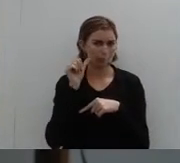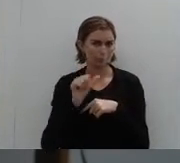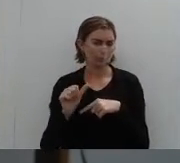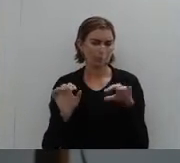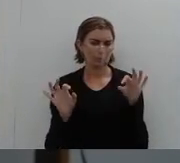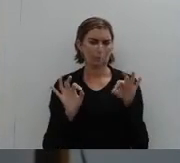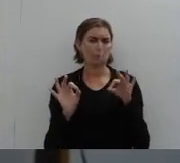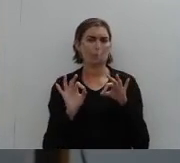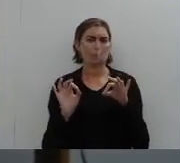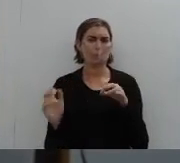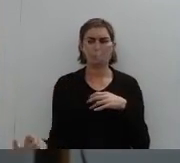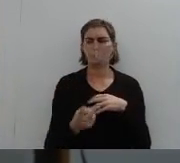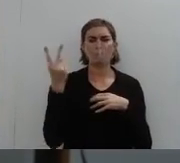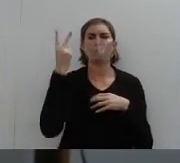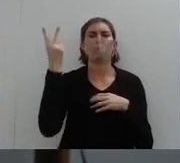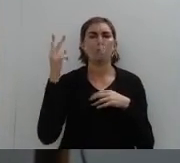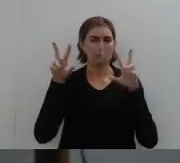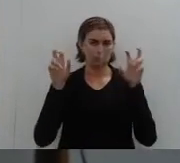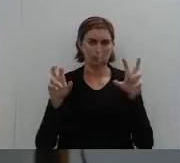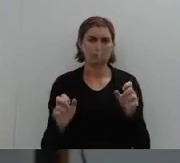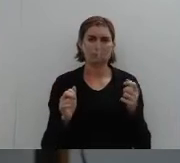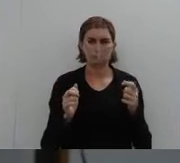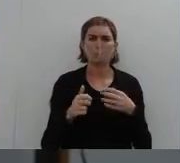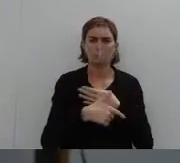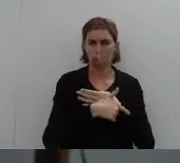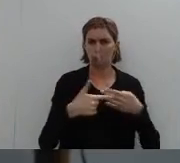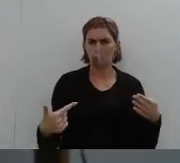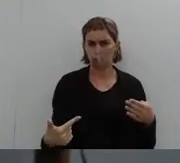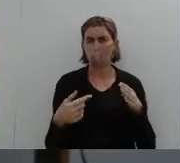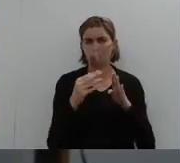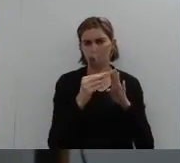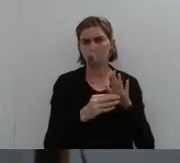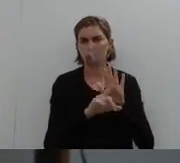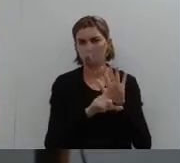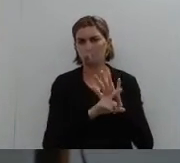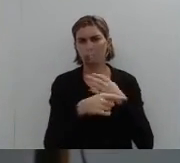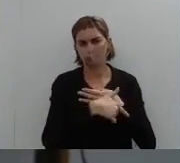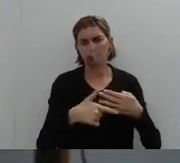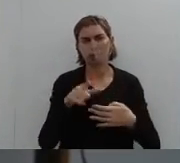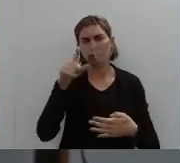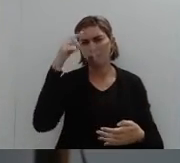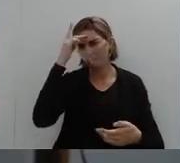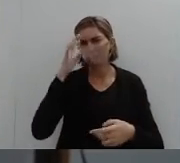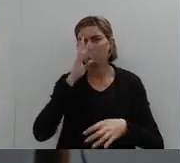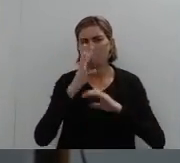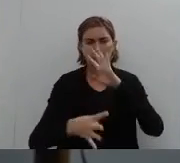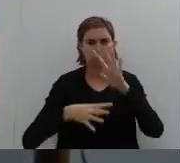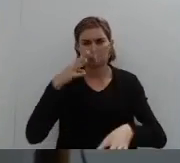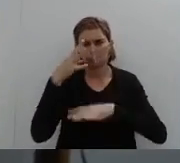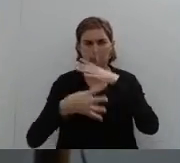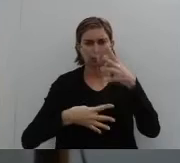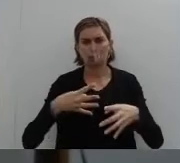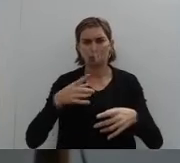não se valoriza, entre aspas, segundo o princípio moral, você passa a ser taxada automaticamente